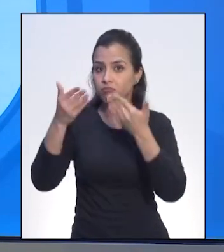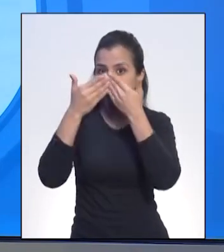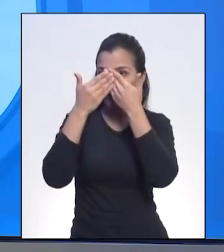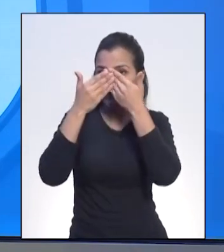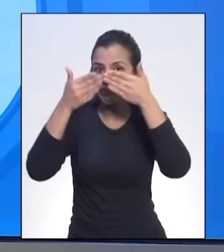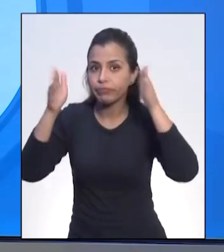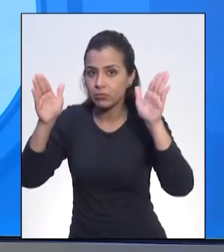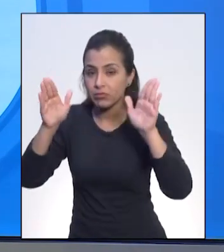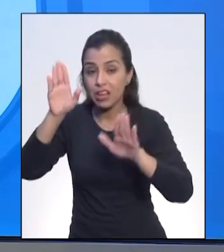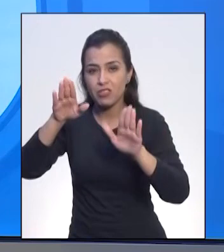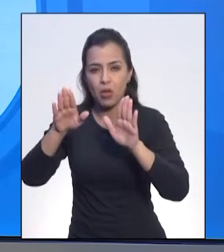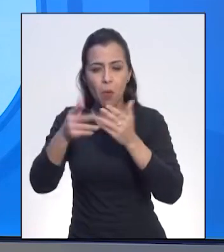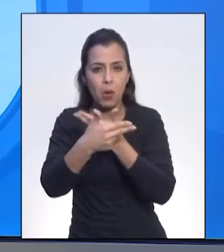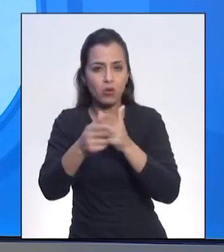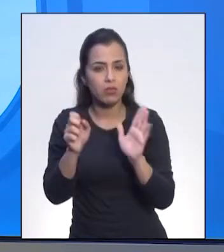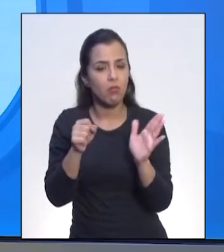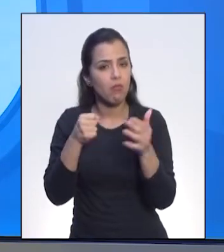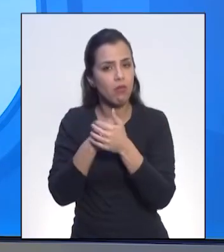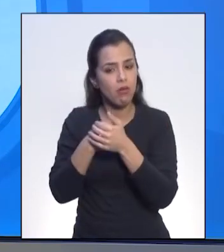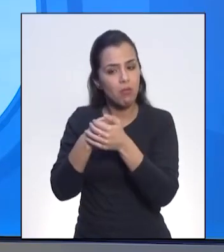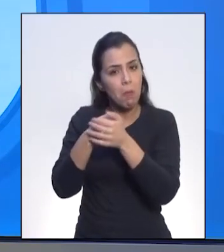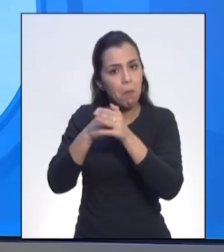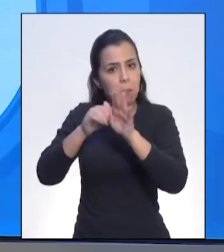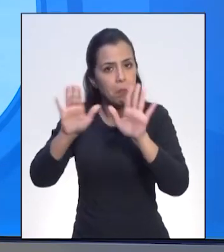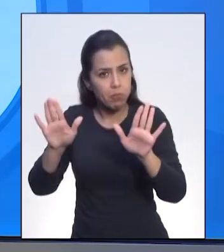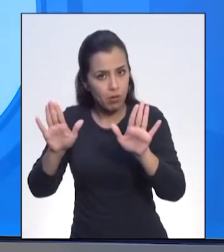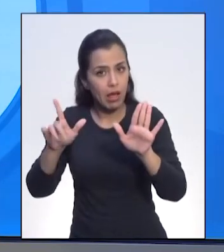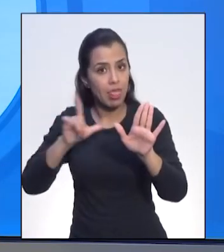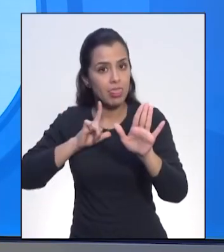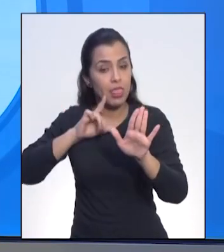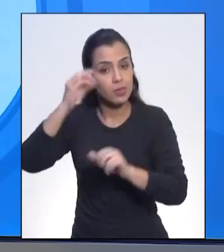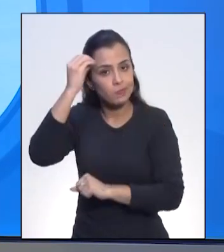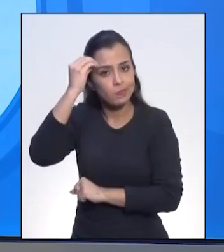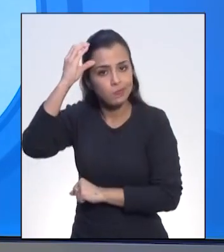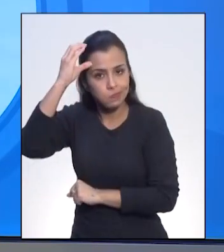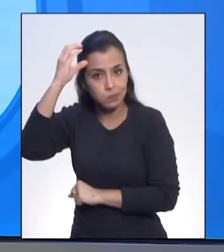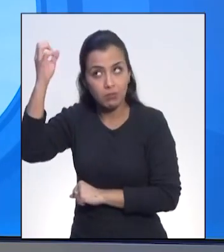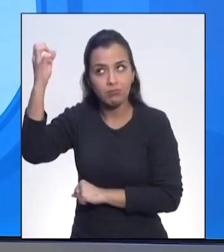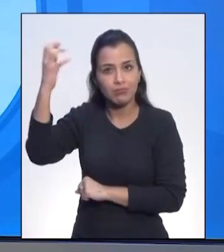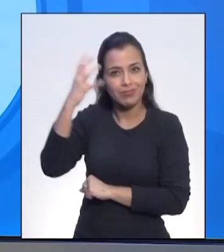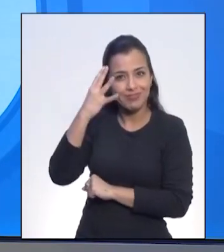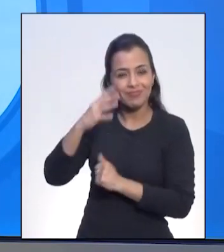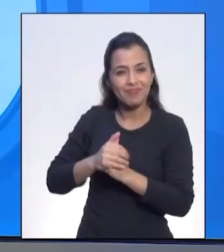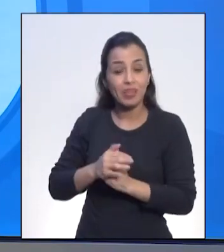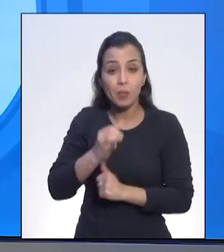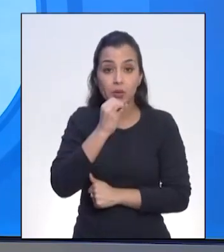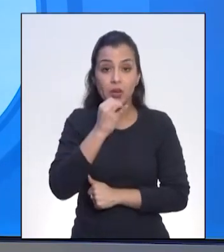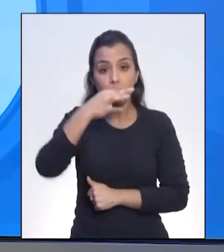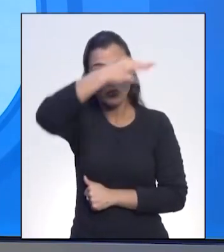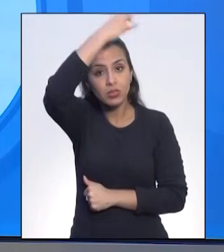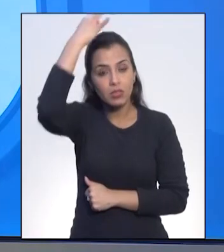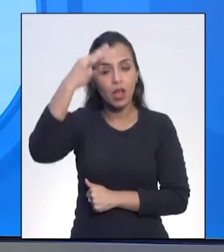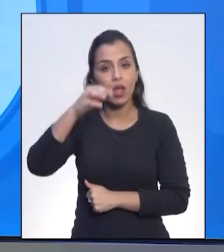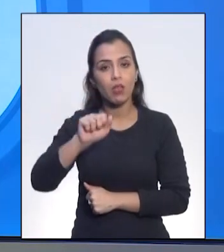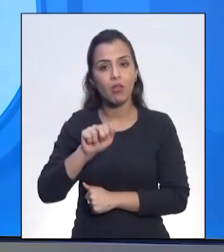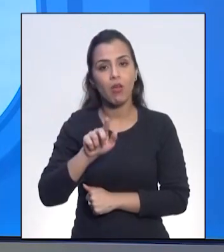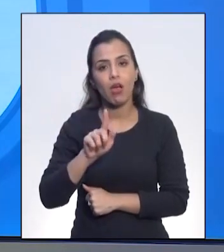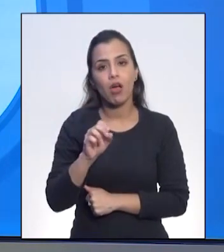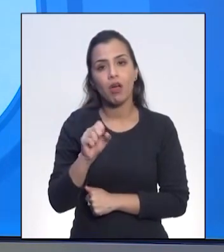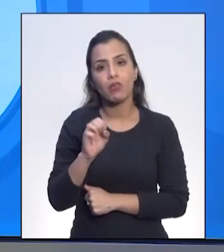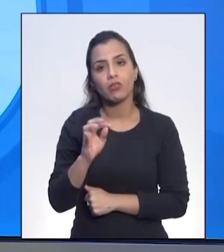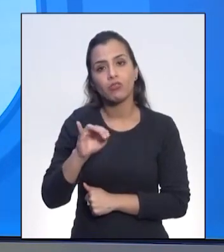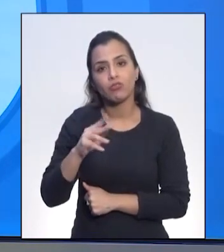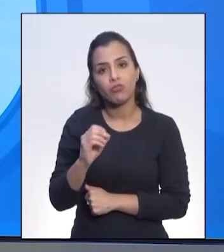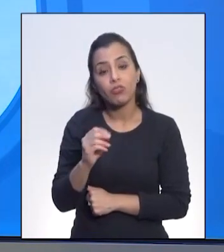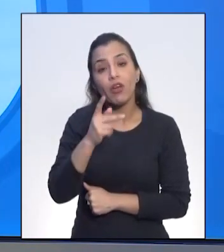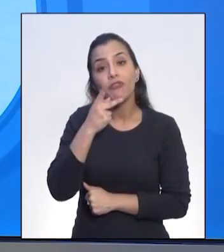encoberto e que vem à luz do conhecimento. Então, Santo Agostinho trabalha muito essa ideia, por exemplo, quando ele fala